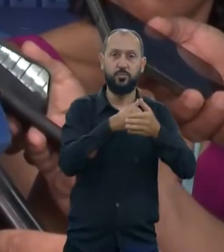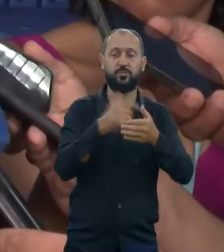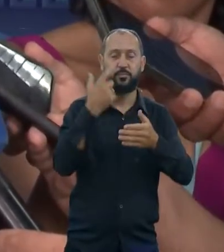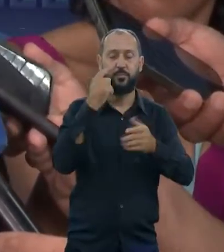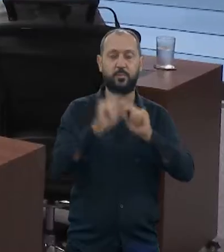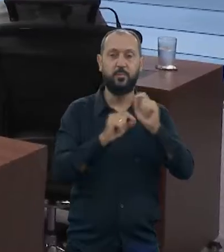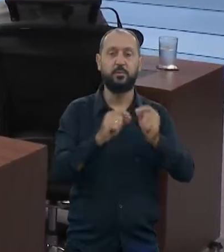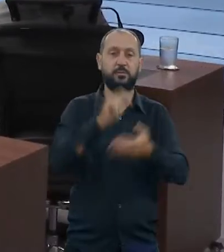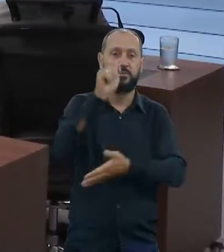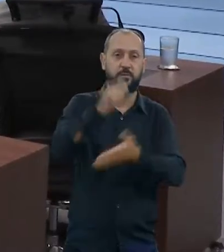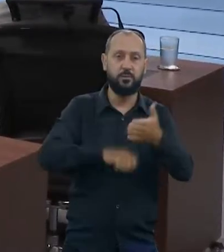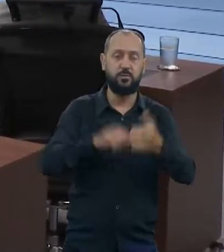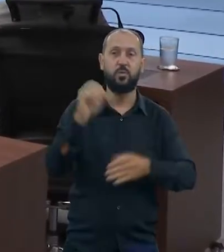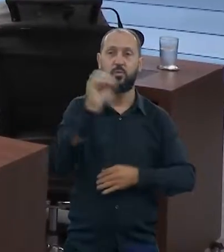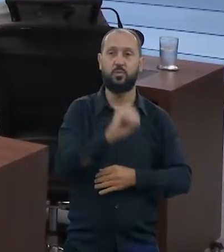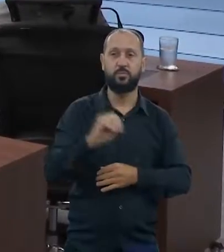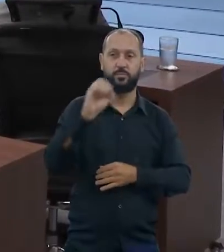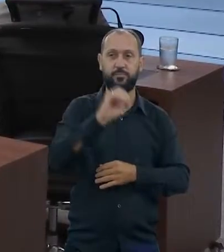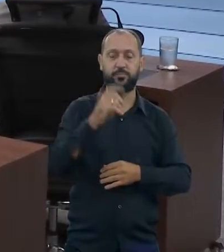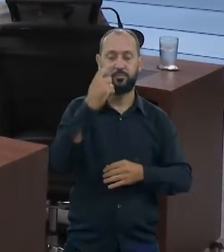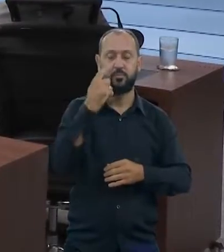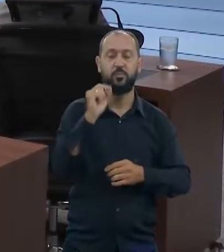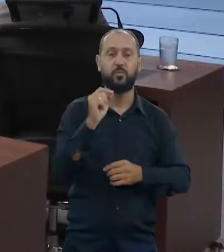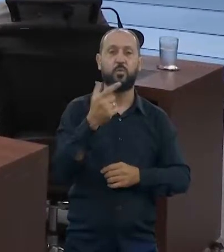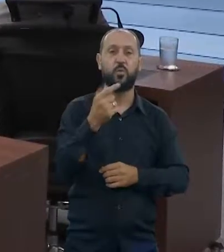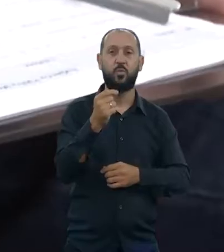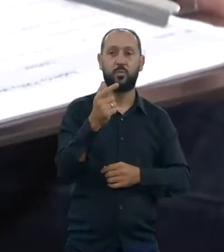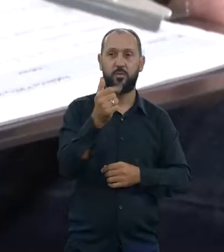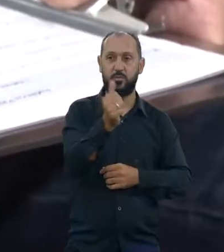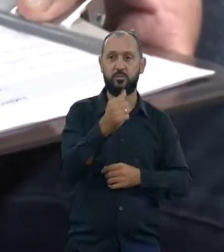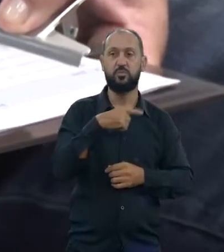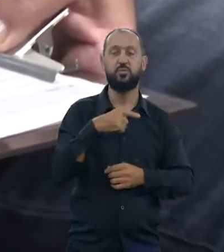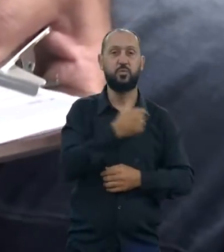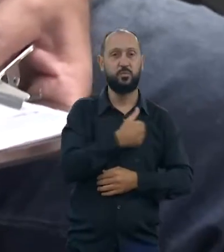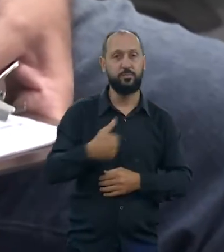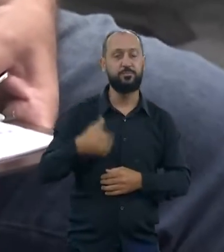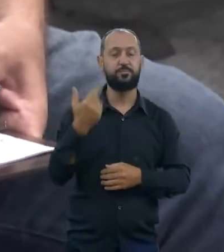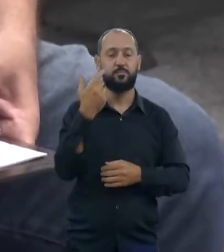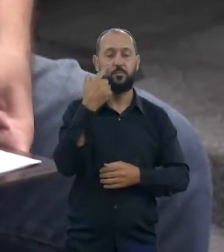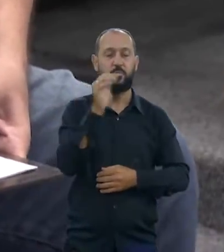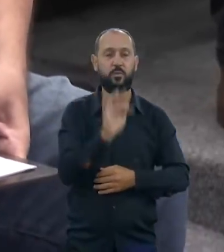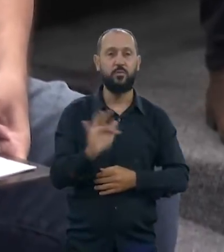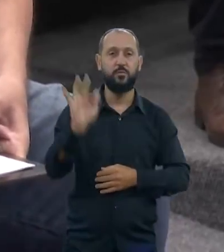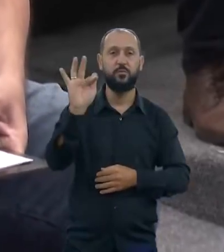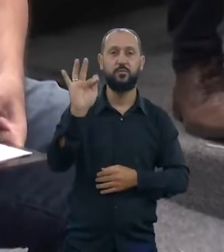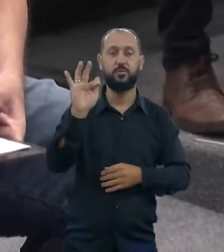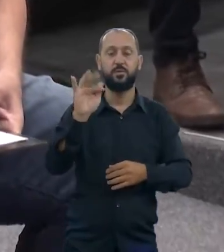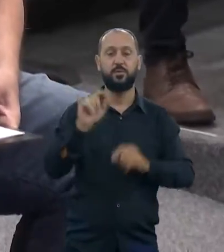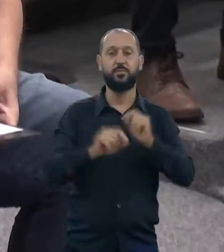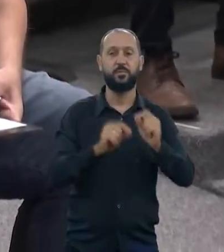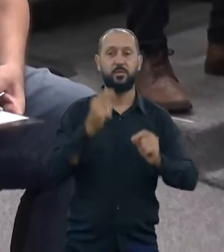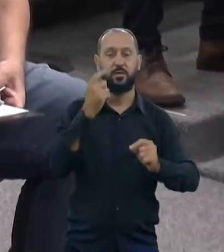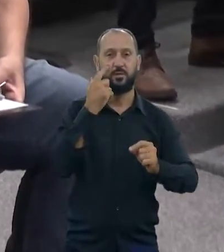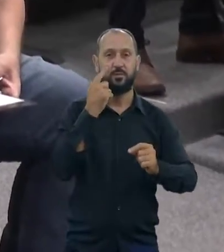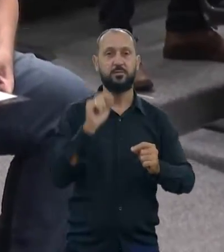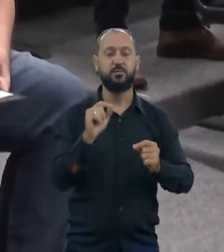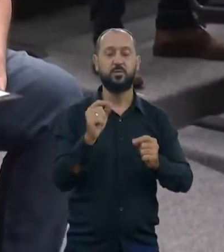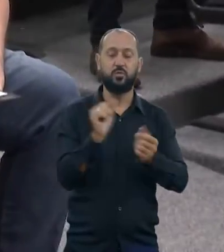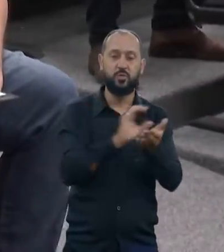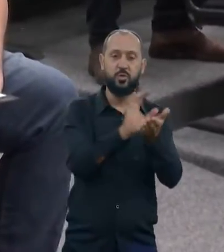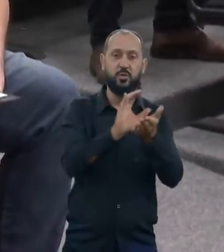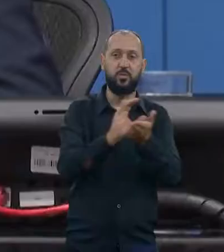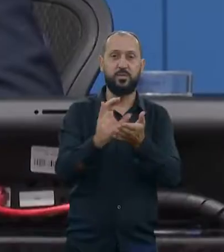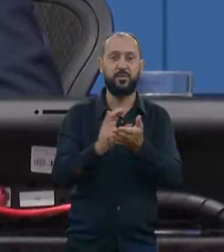jogos esportivos. Termo assinado em outubro de 2021 entre o governo do estado e a Universidade Federal de Mato Grosso do Sul,